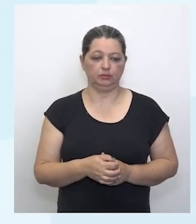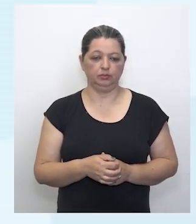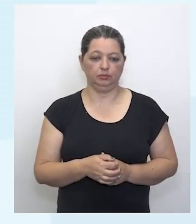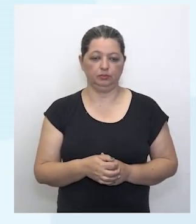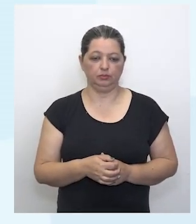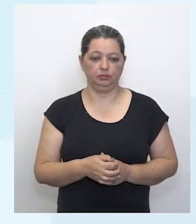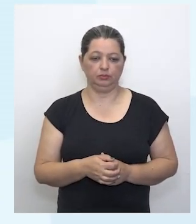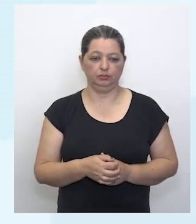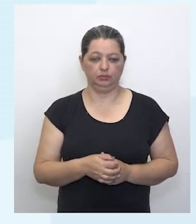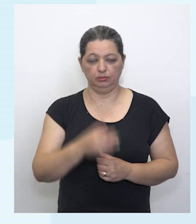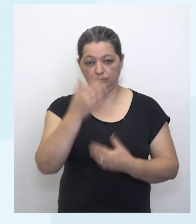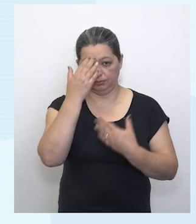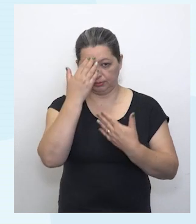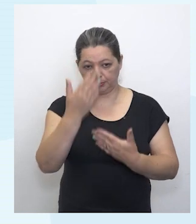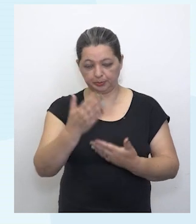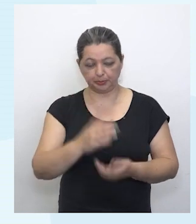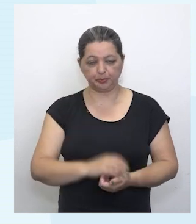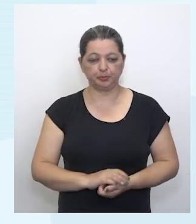Obrigado.